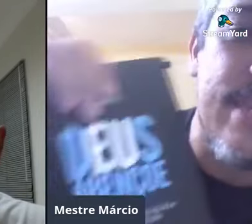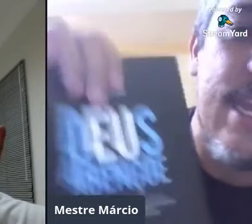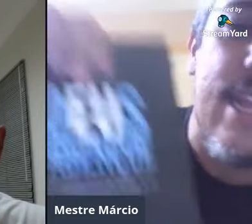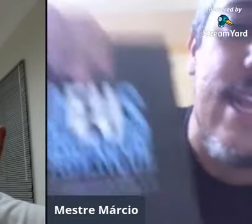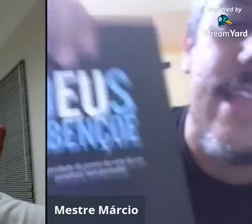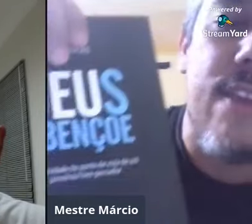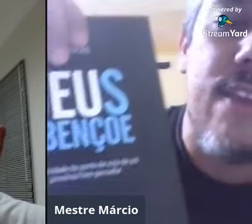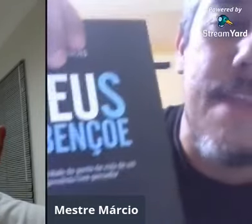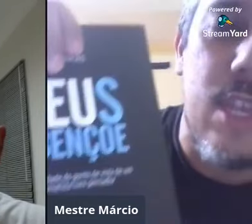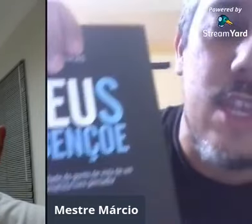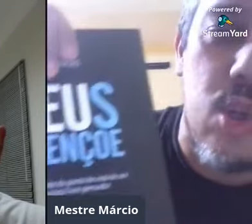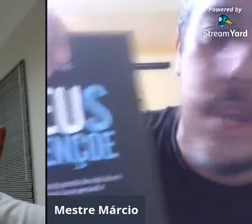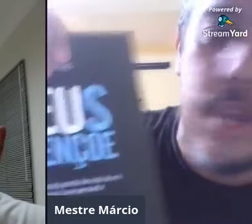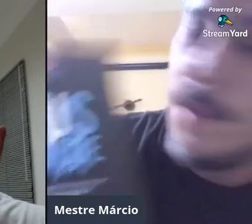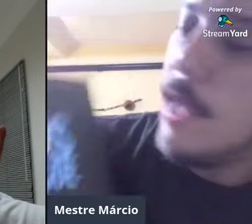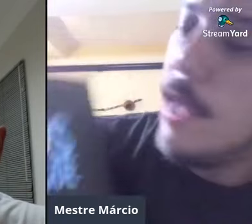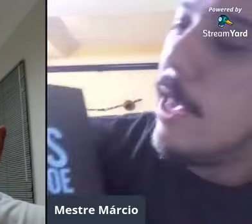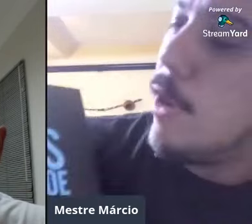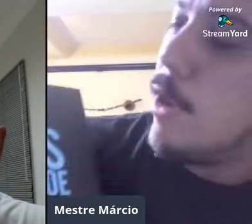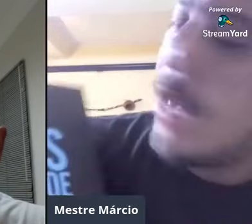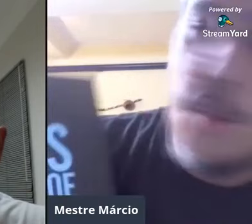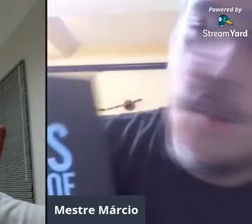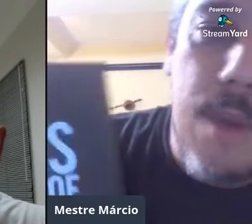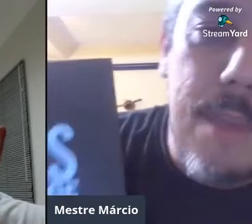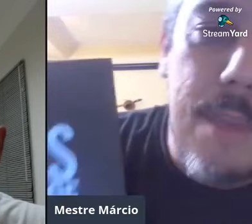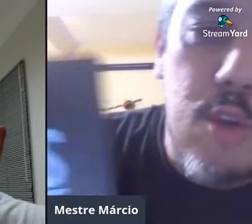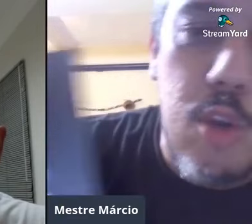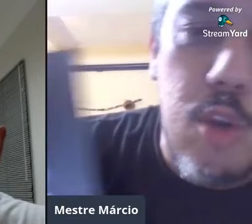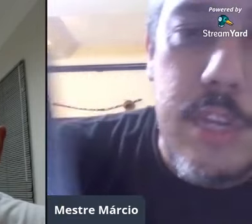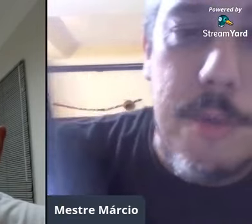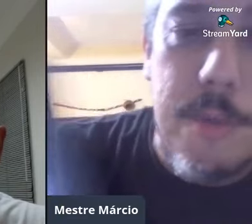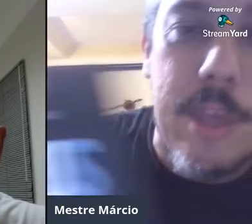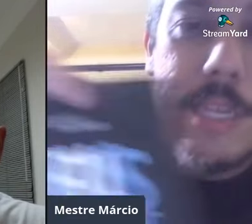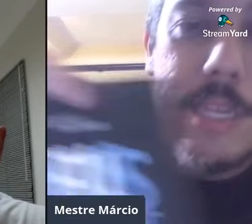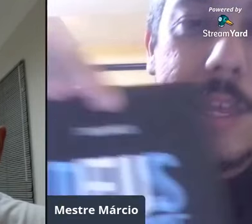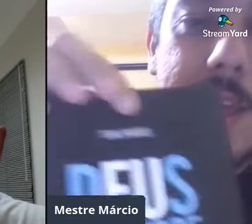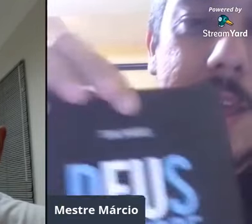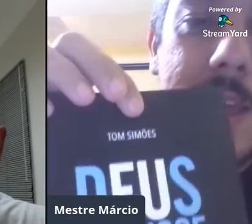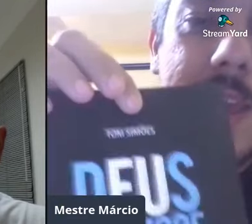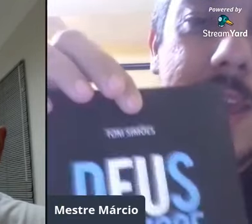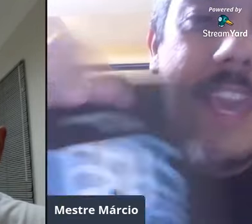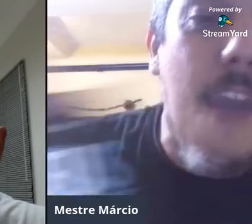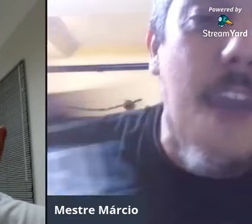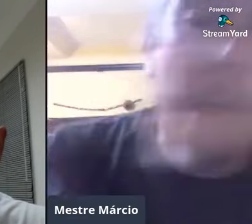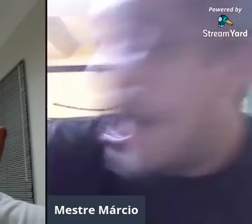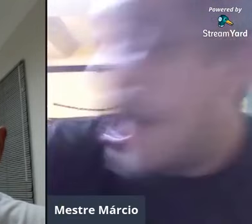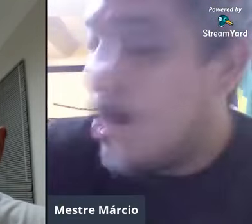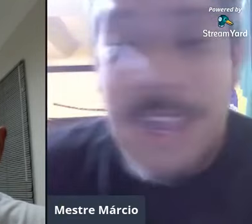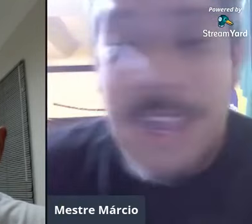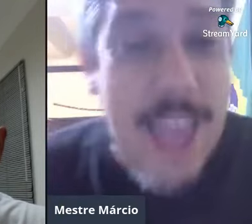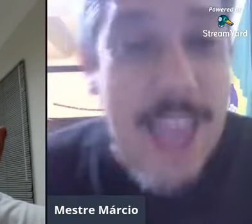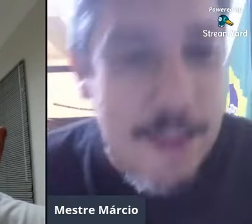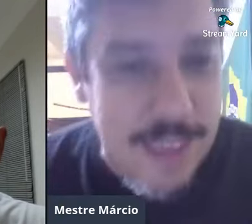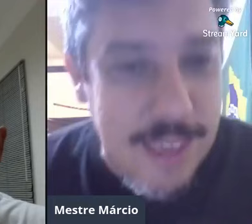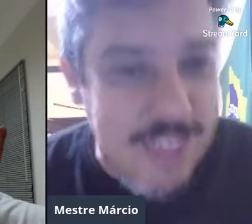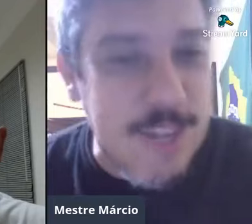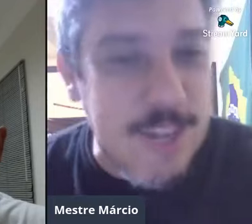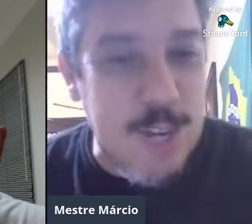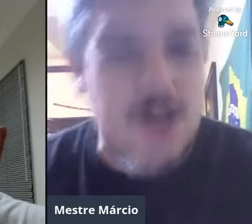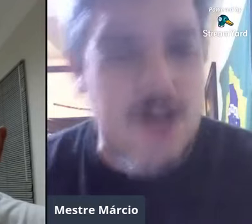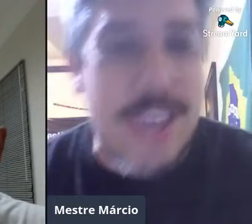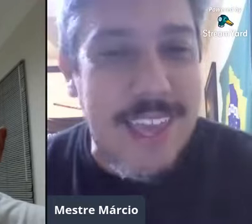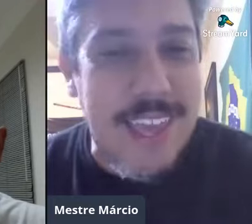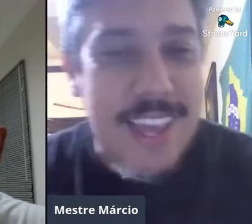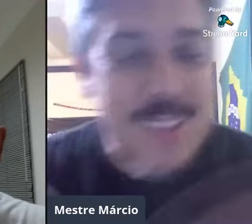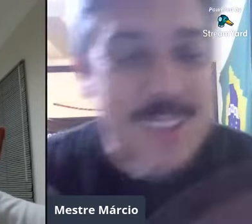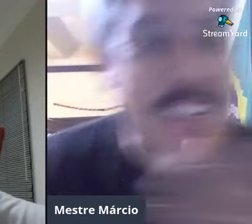chama-se Deus Abençoe, e eu ganhei do meu amigo Tom Simões, que é o pai do Guilherme, que nos